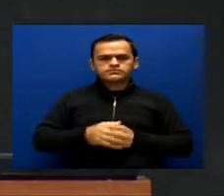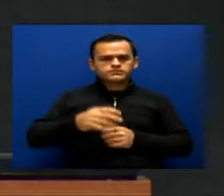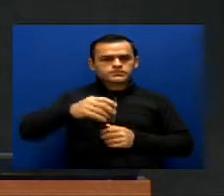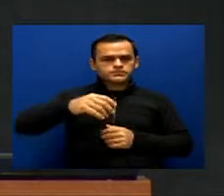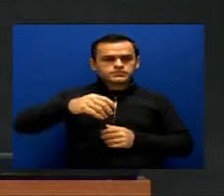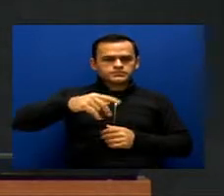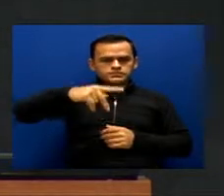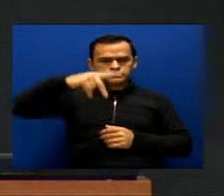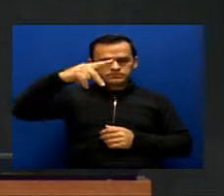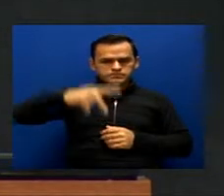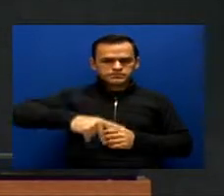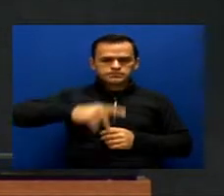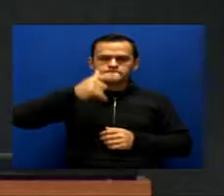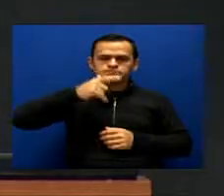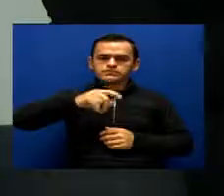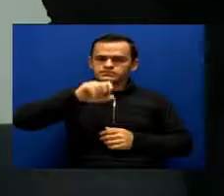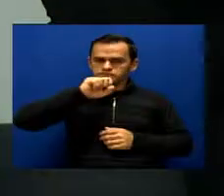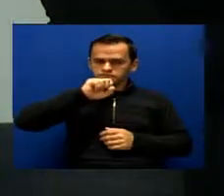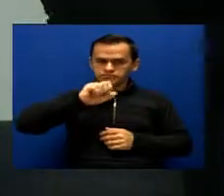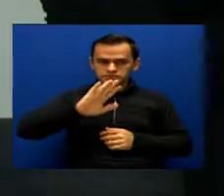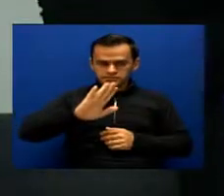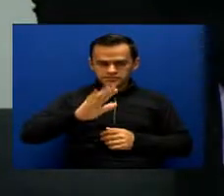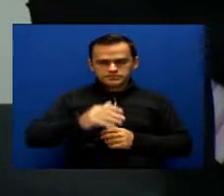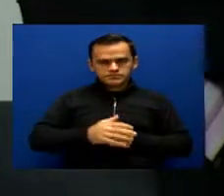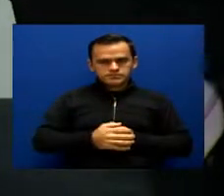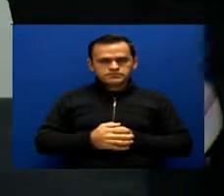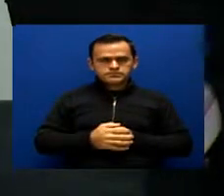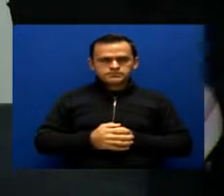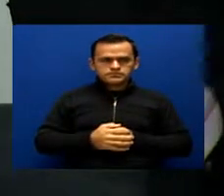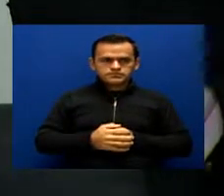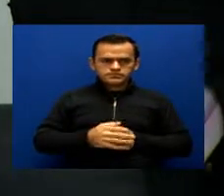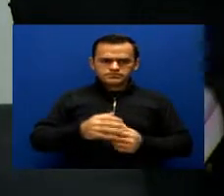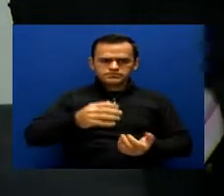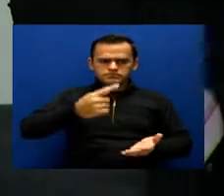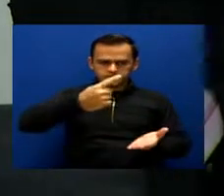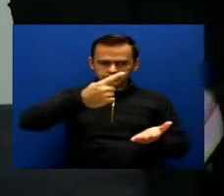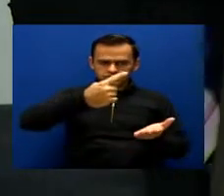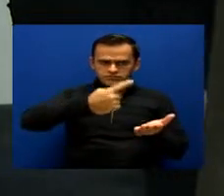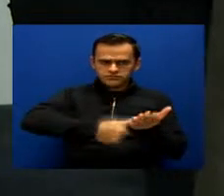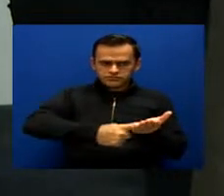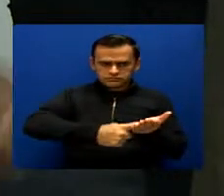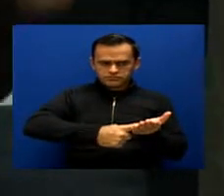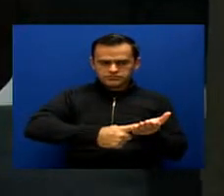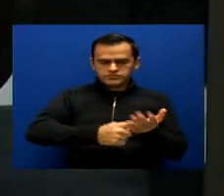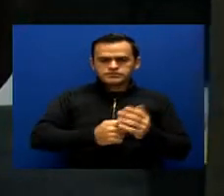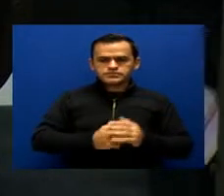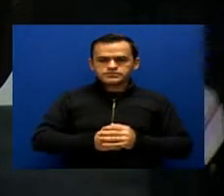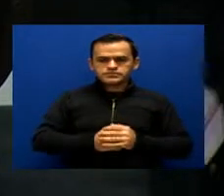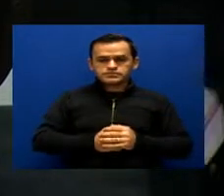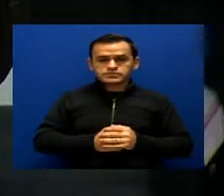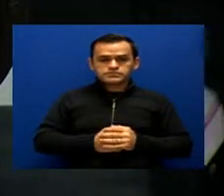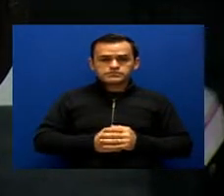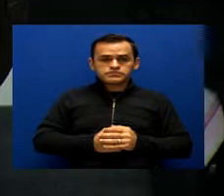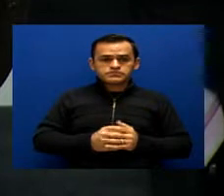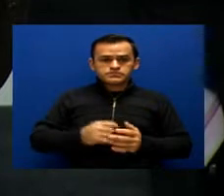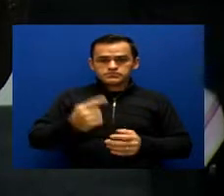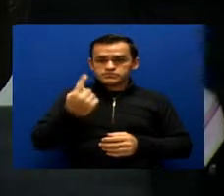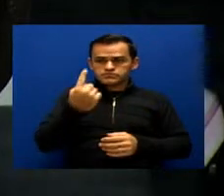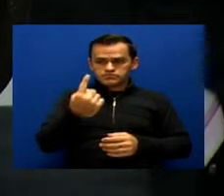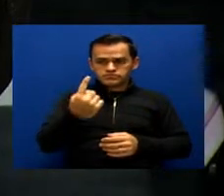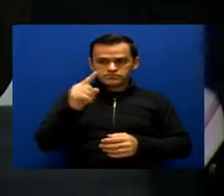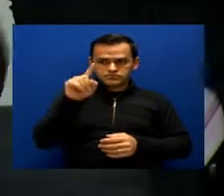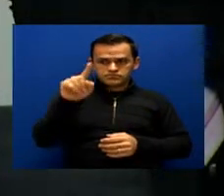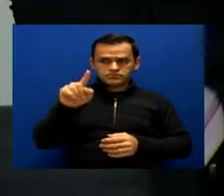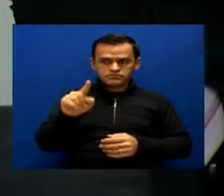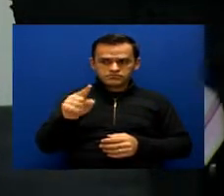Luiz Santos. Pois não. Vamos fazer o seguinte, vamos fazer aqui um acordo de cavaleiros. Vence agora 1h15,